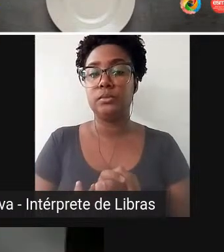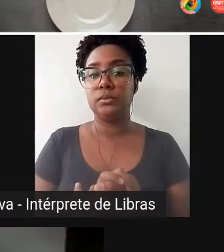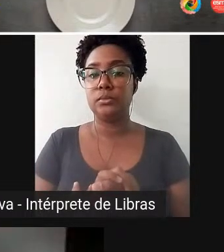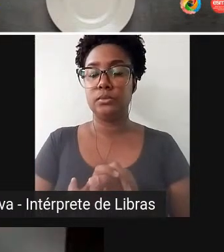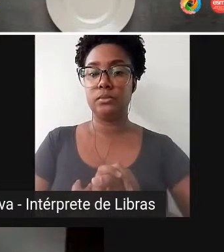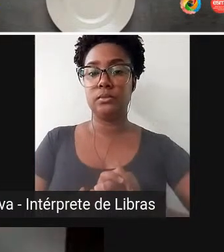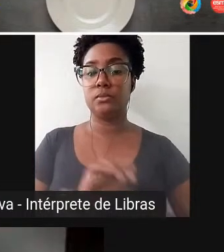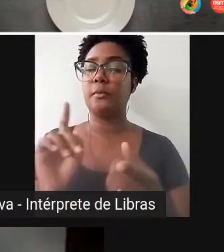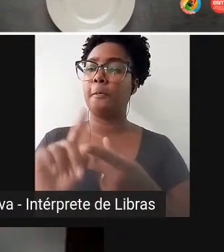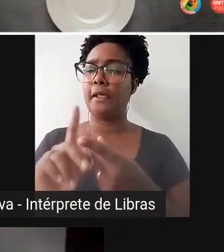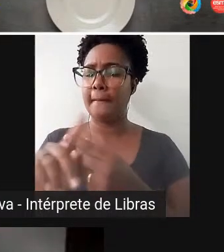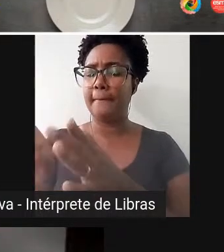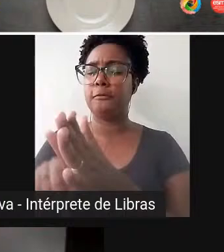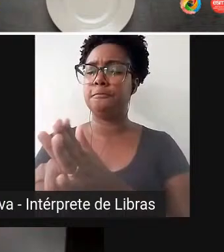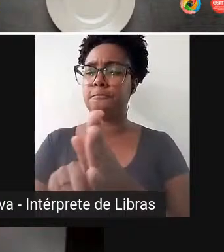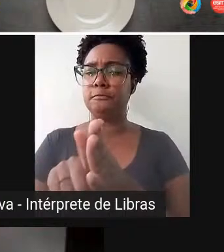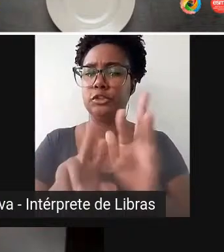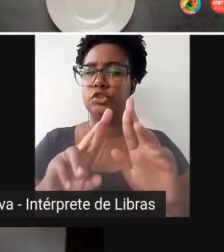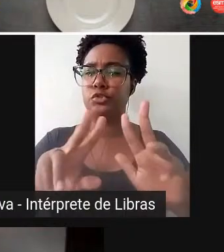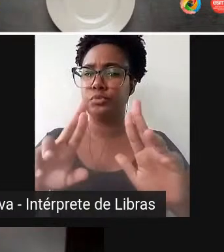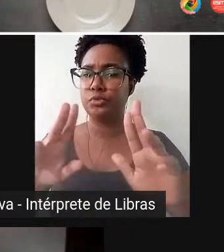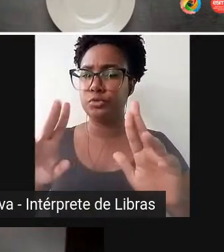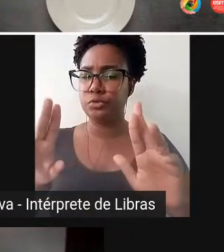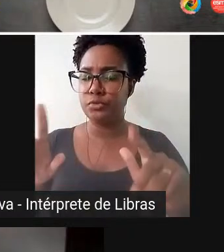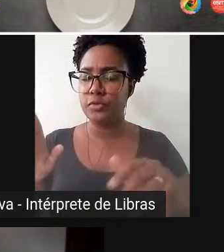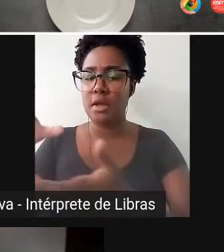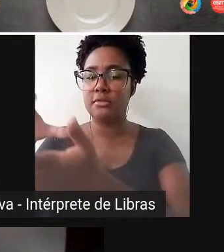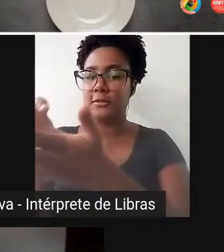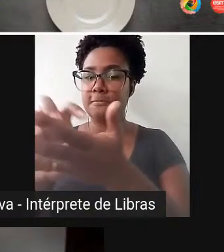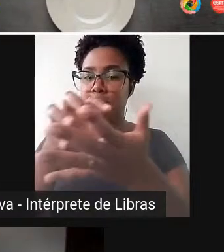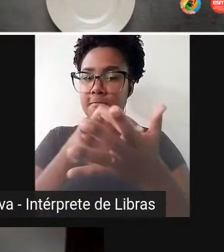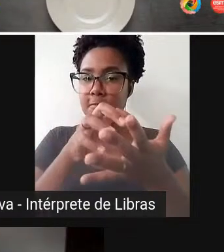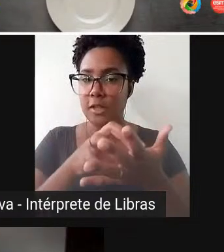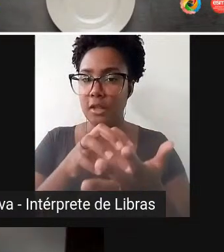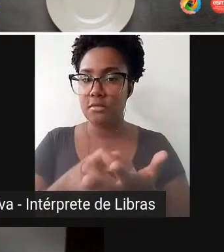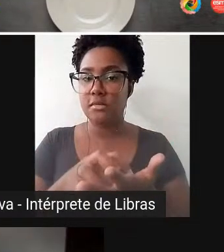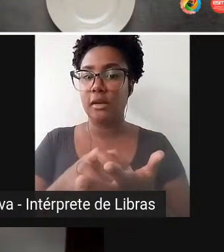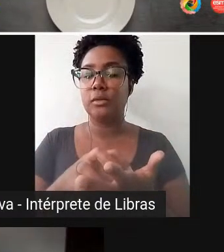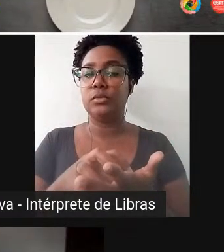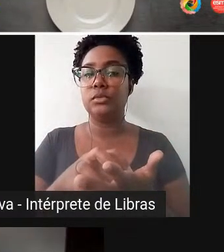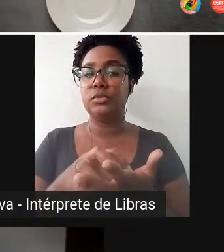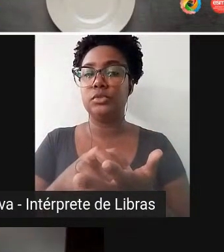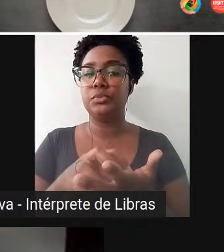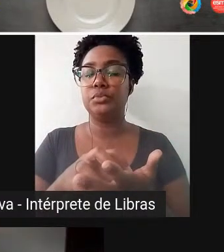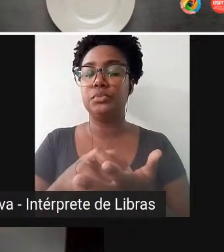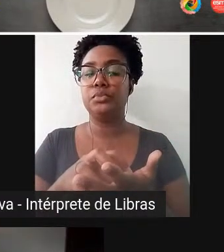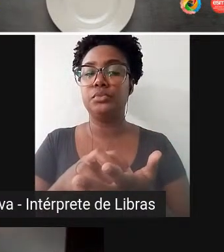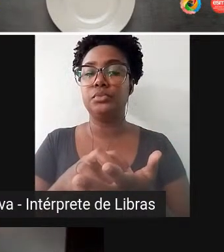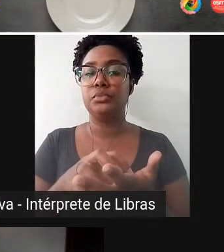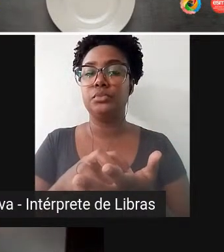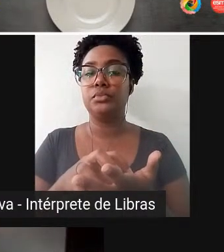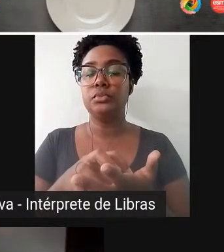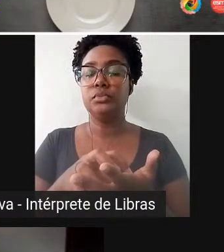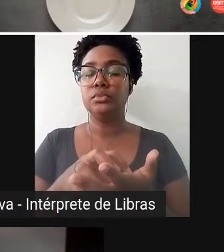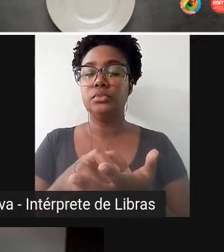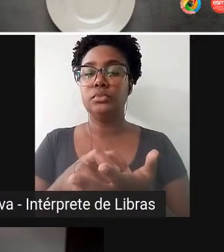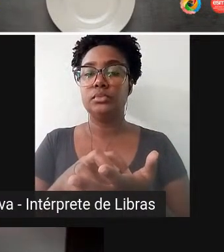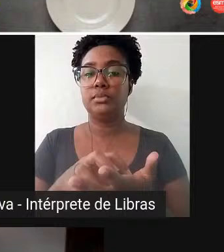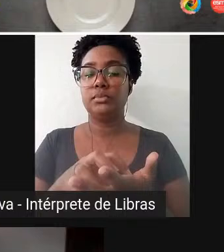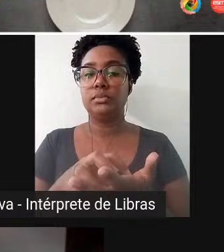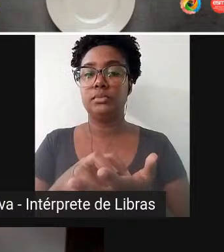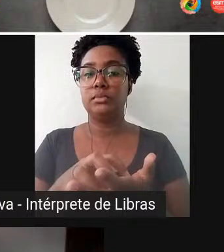pesquisa honorário, Centro de Resiliência, Água e Agroecologia, da Universidade de Coventry, no Reino